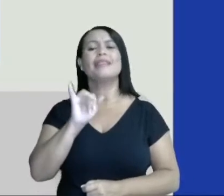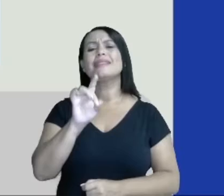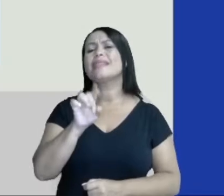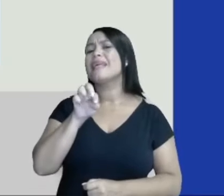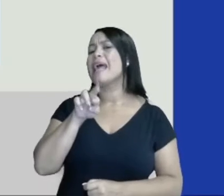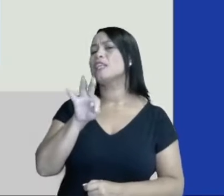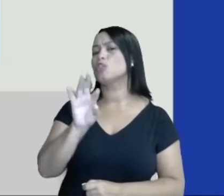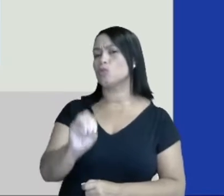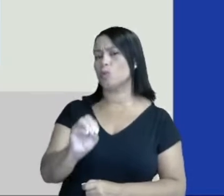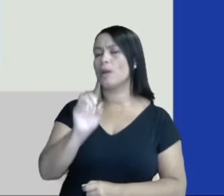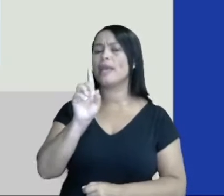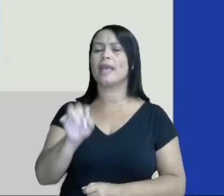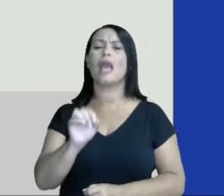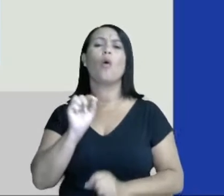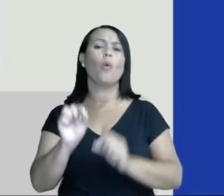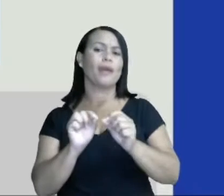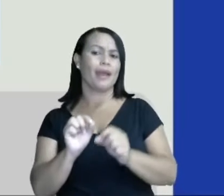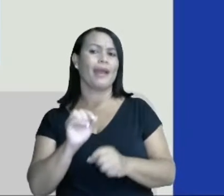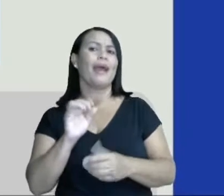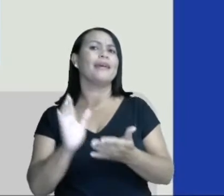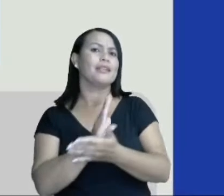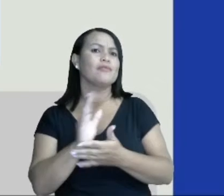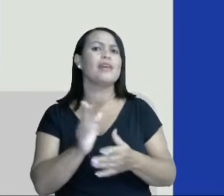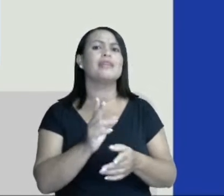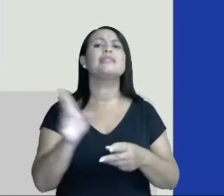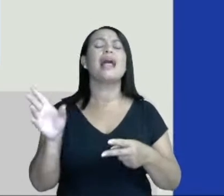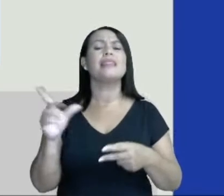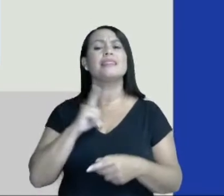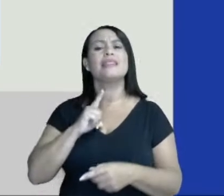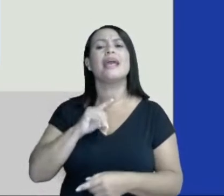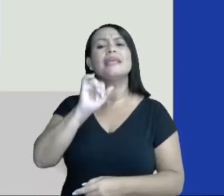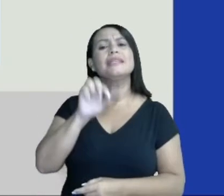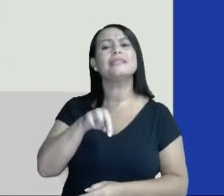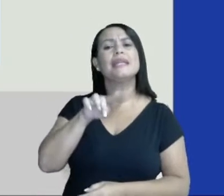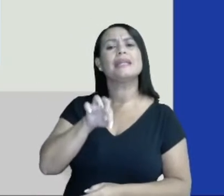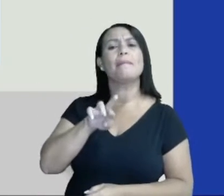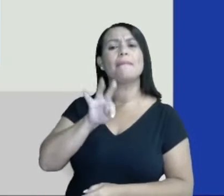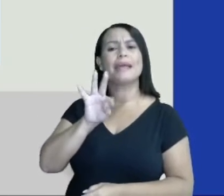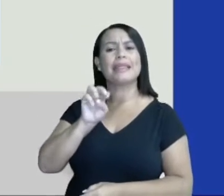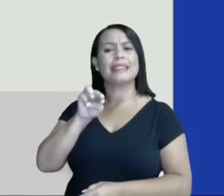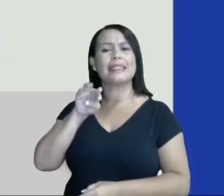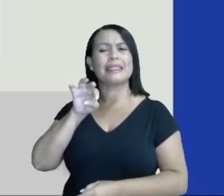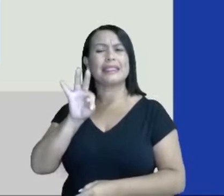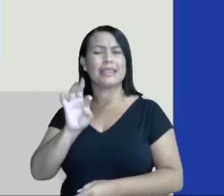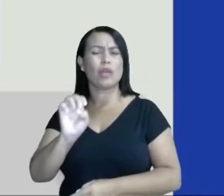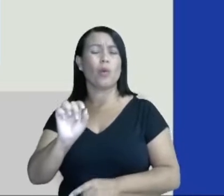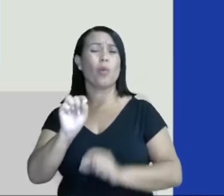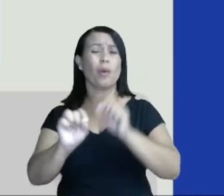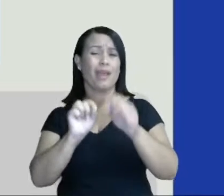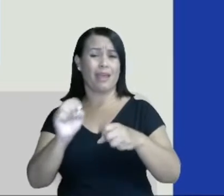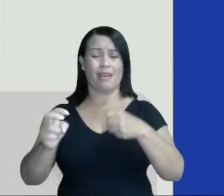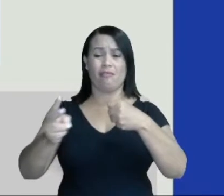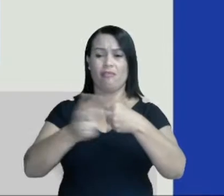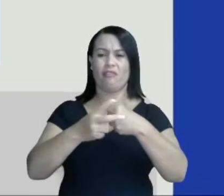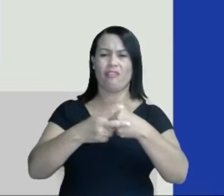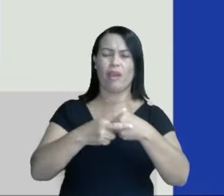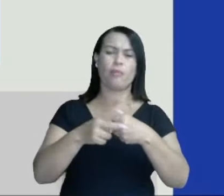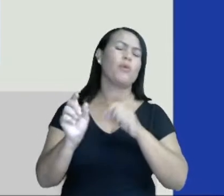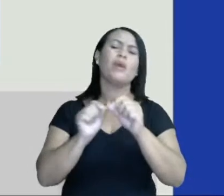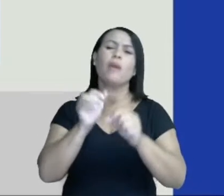objeto indireto, ou seja, recebe indiretamente a ação do verbo. Ô, professora, e o que é